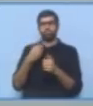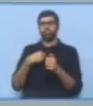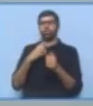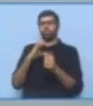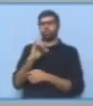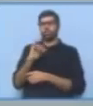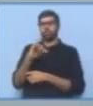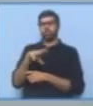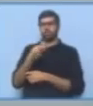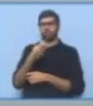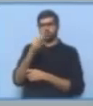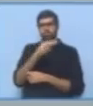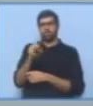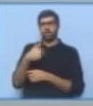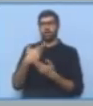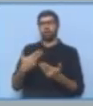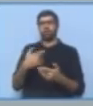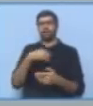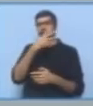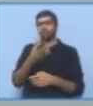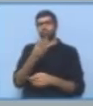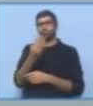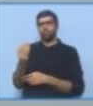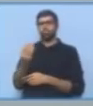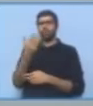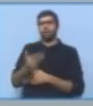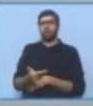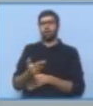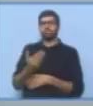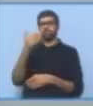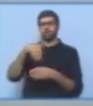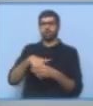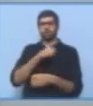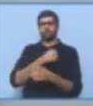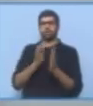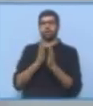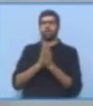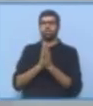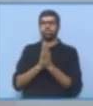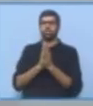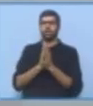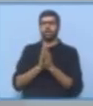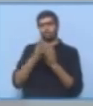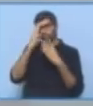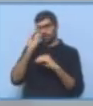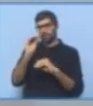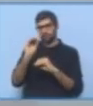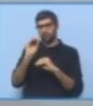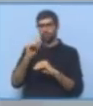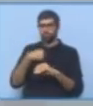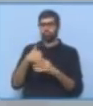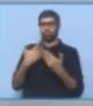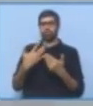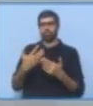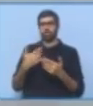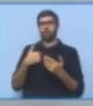e agora. E fala-se muito existe dentro da Igreja a parte da catequese, da qual eu neste